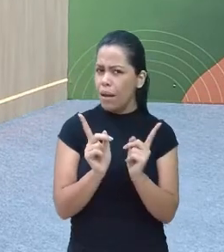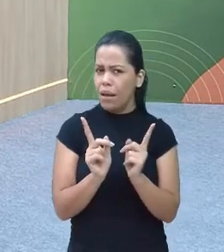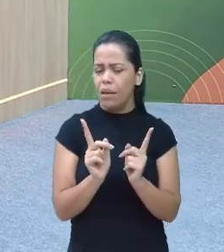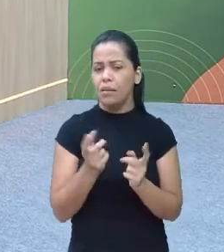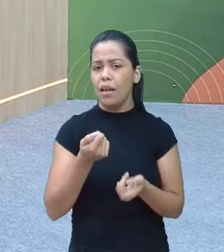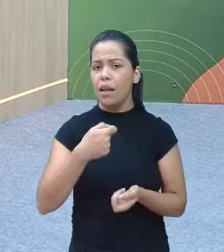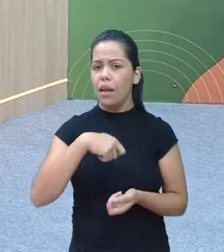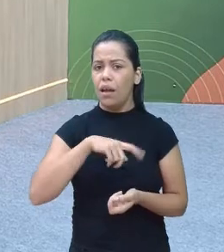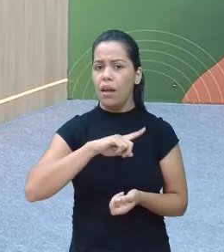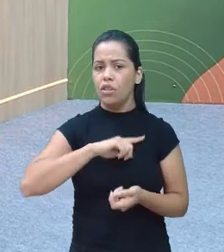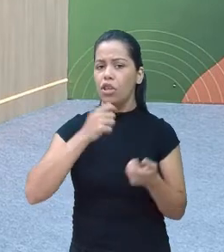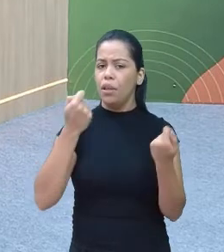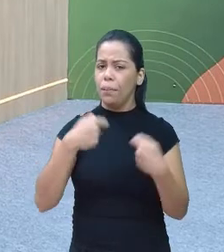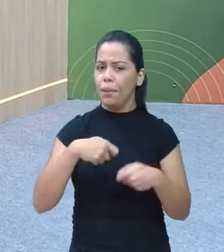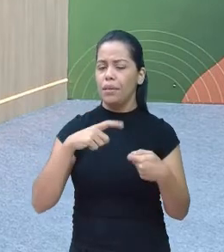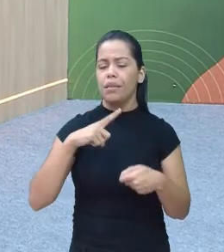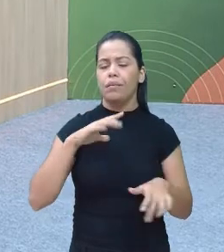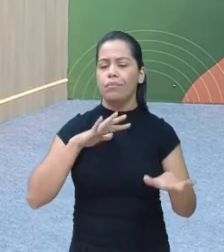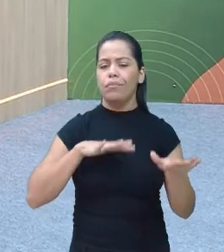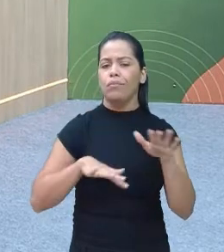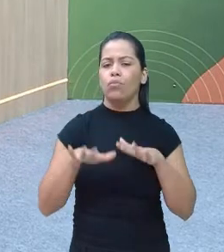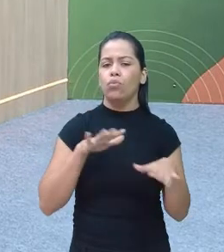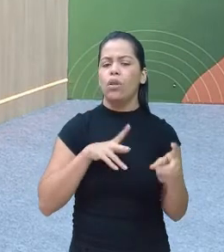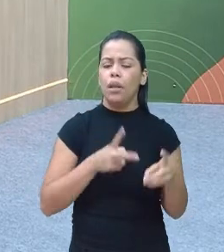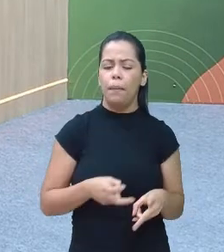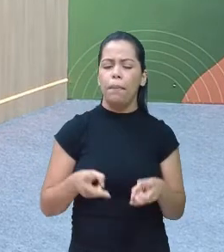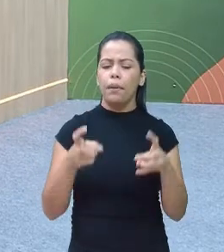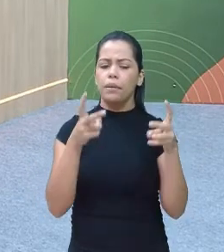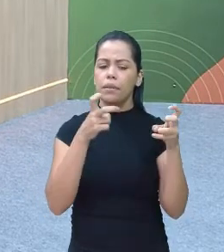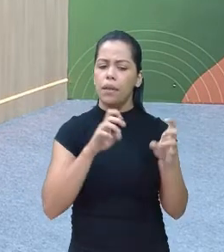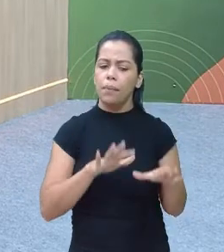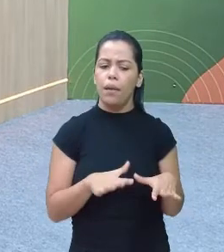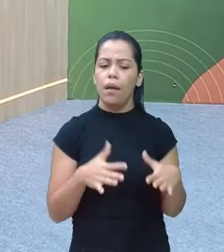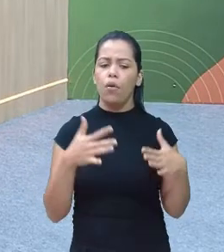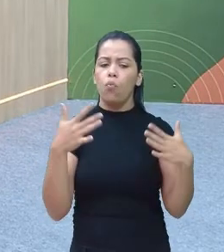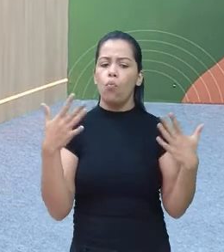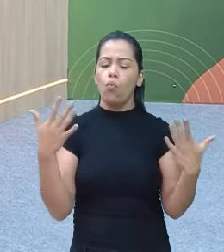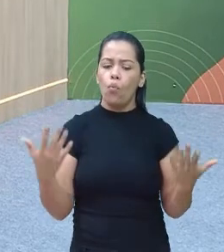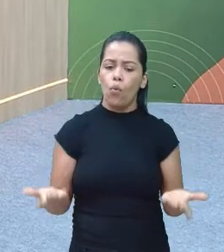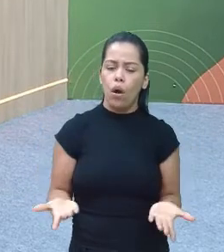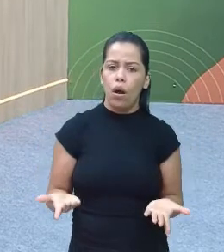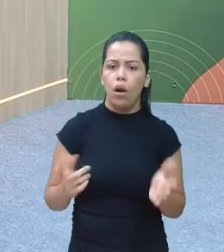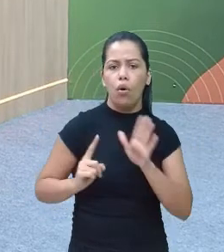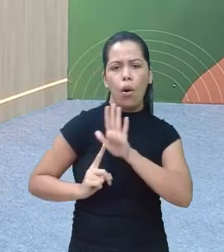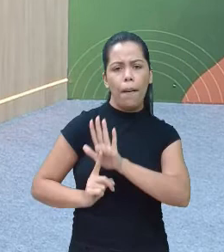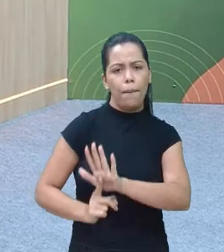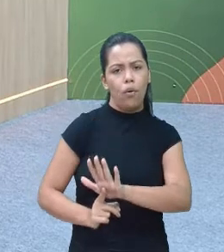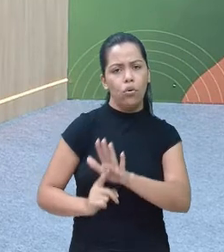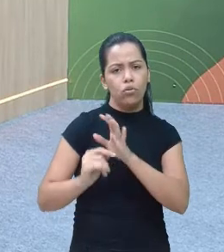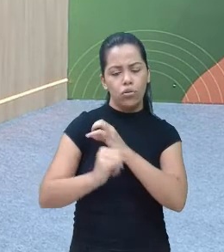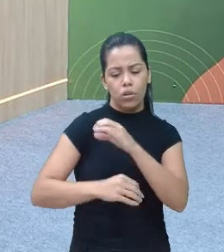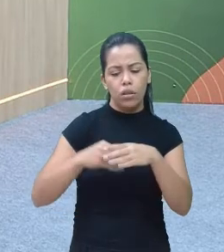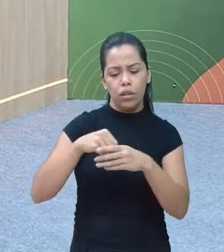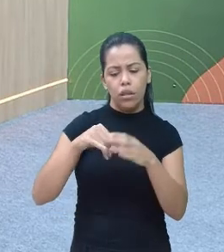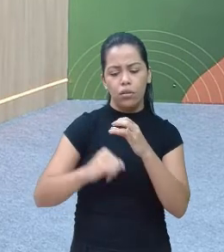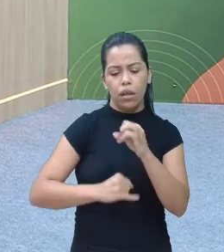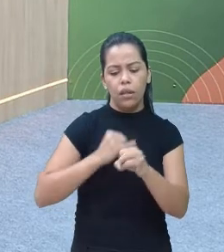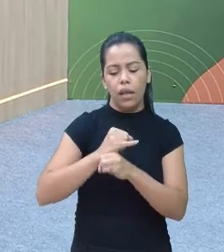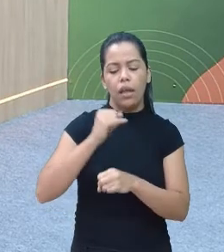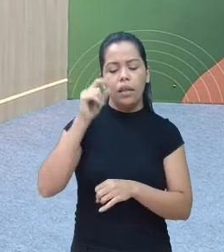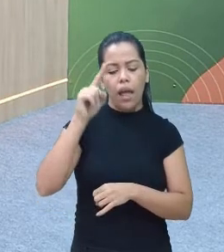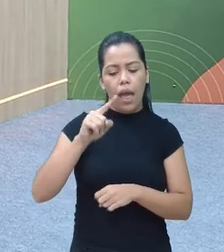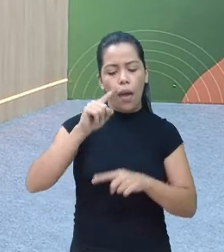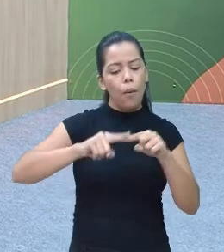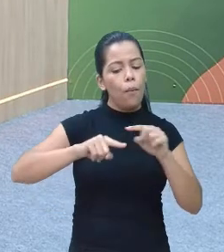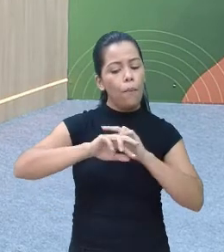a gente precisa relativizar um pouco, entender qual a parte que aparece para a gente é de venda, é um produto fabricado